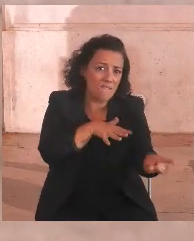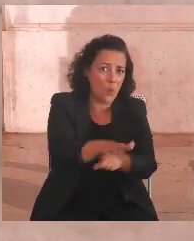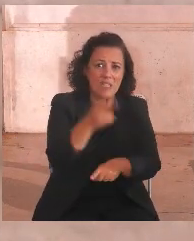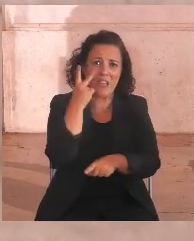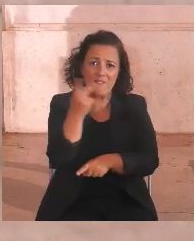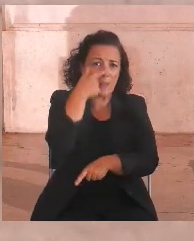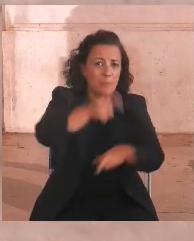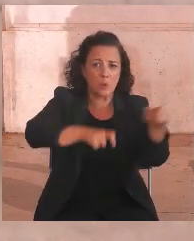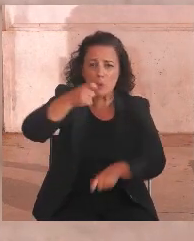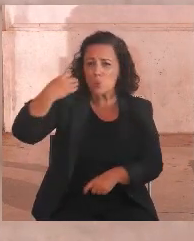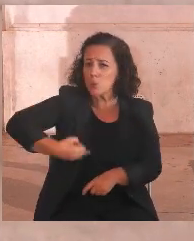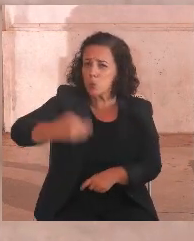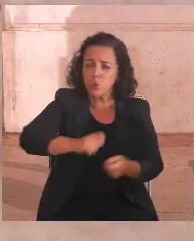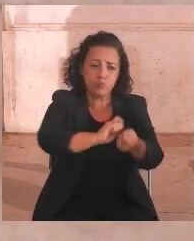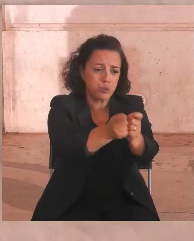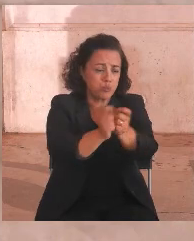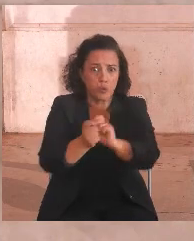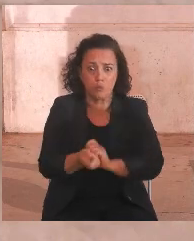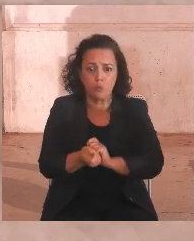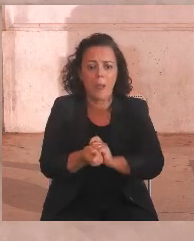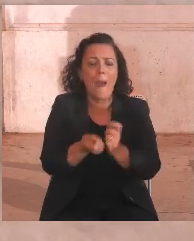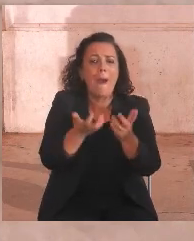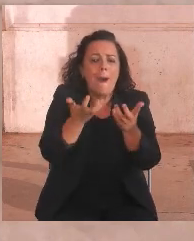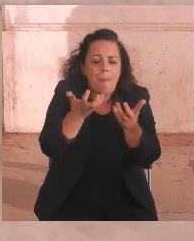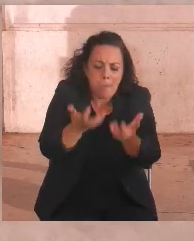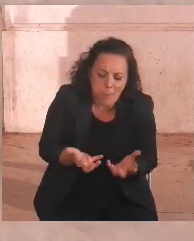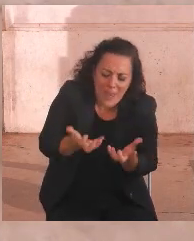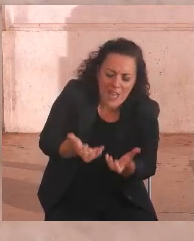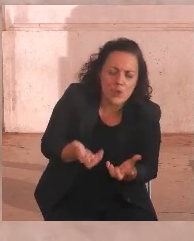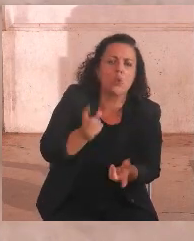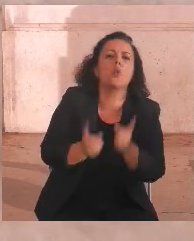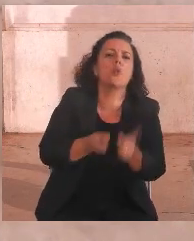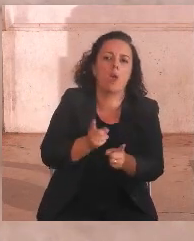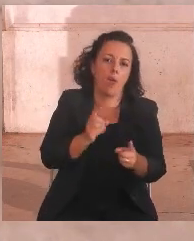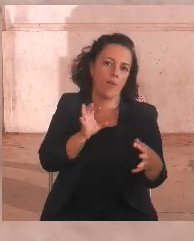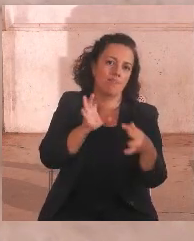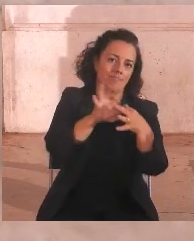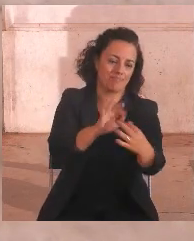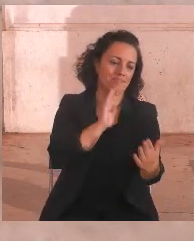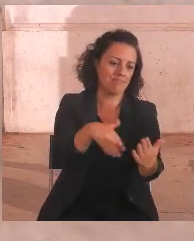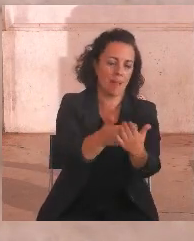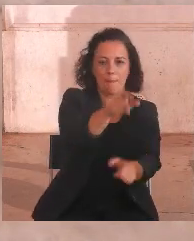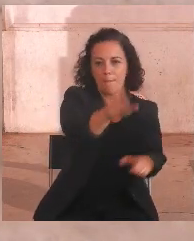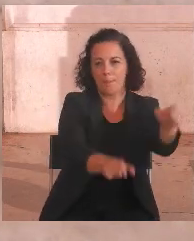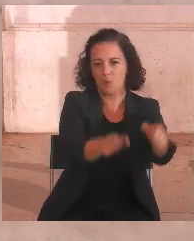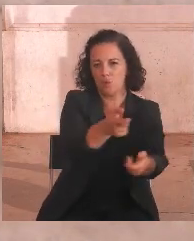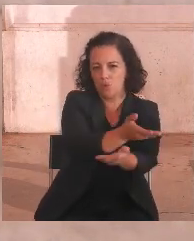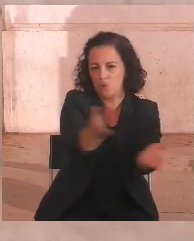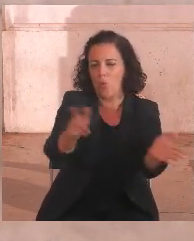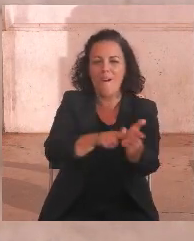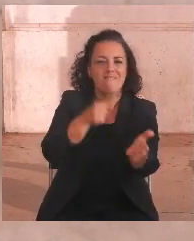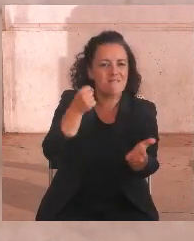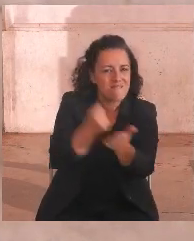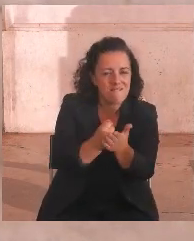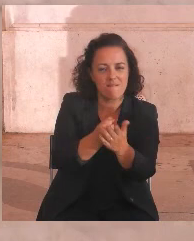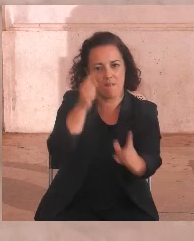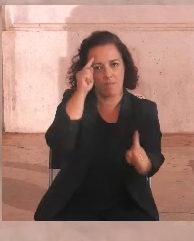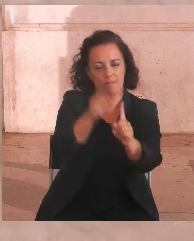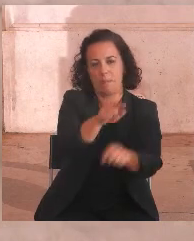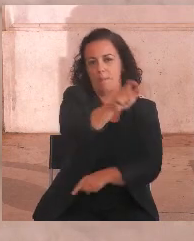E esse peso são as pessoas e é para elas que trabalhamos sempre. Por